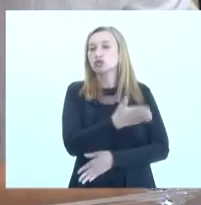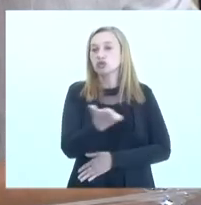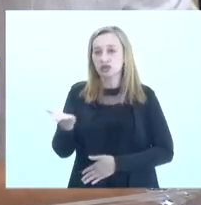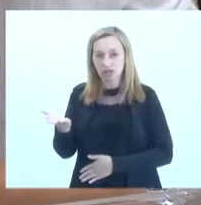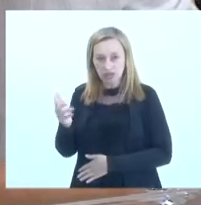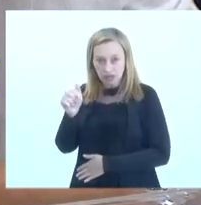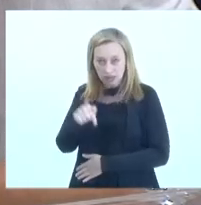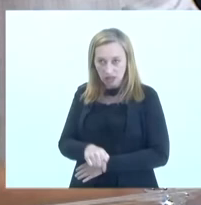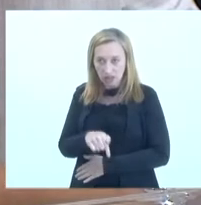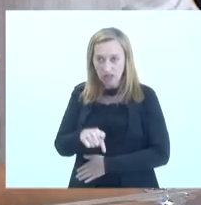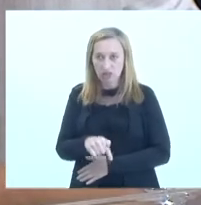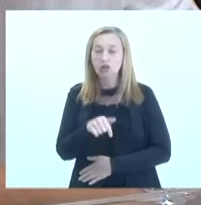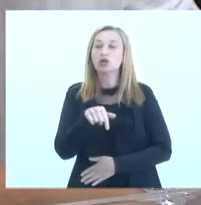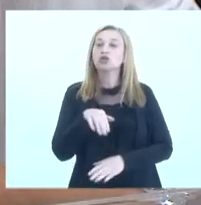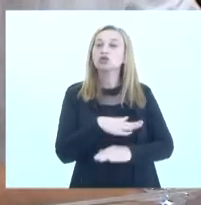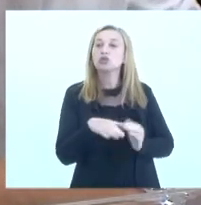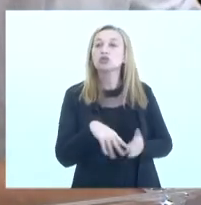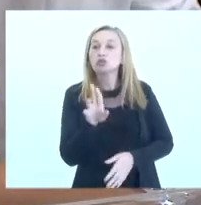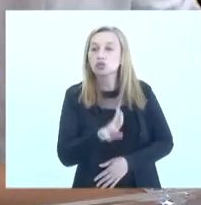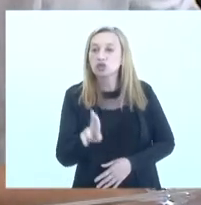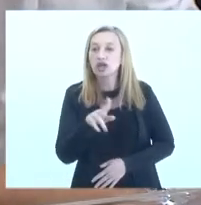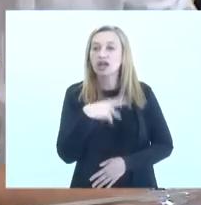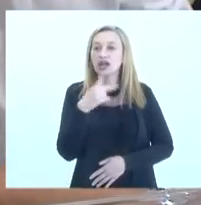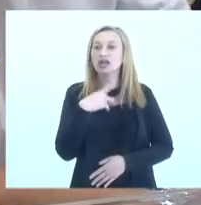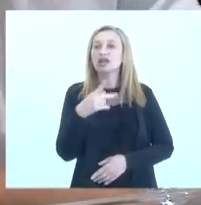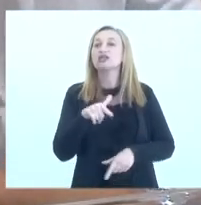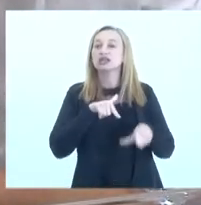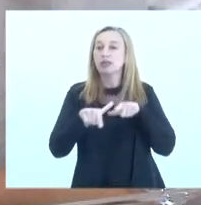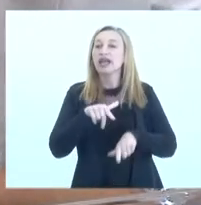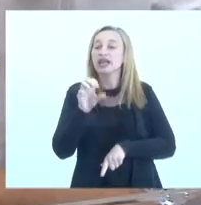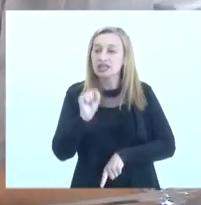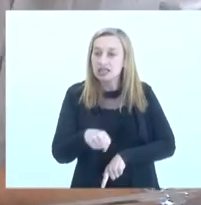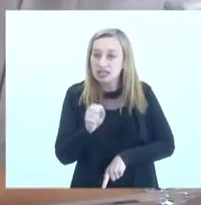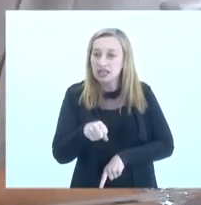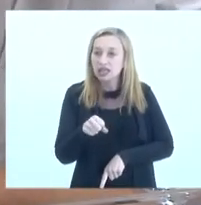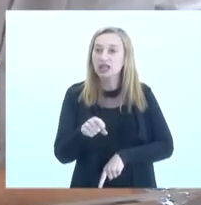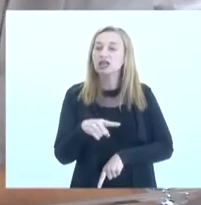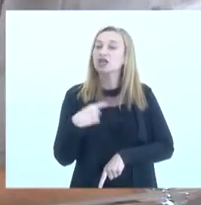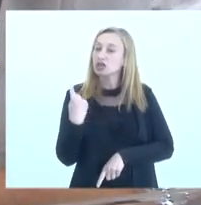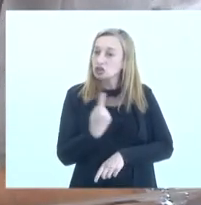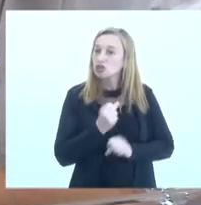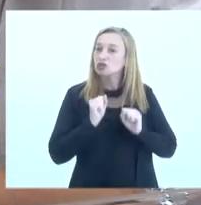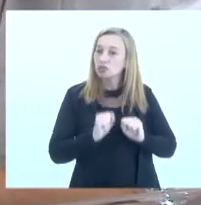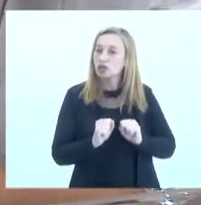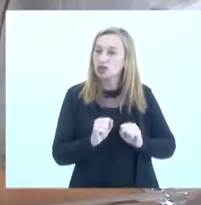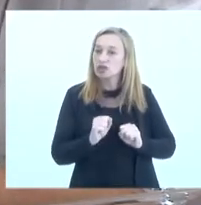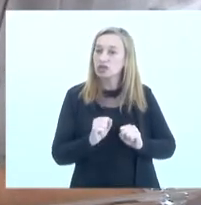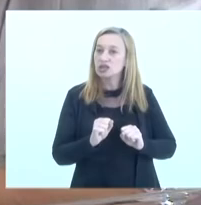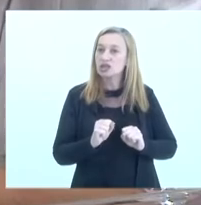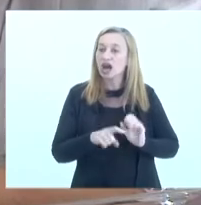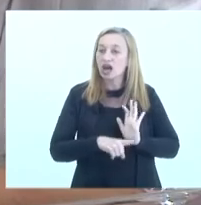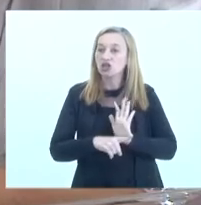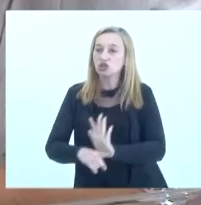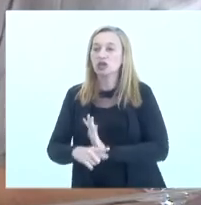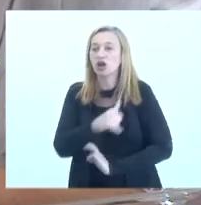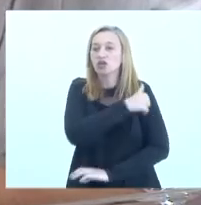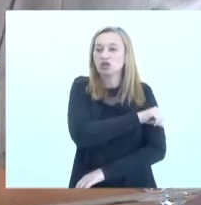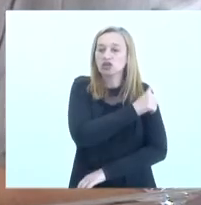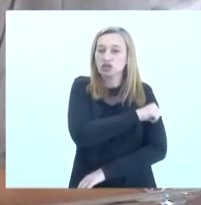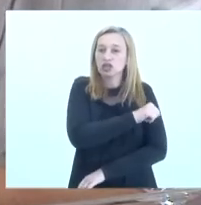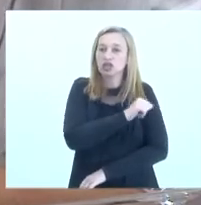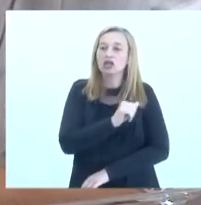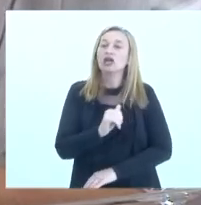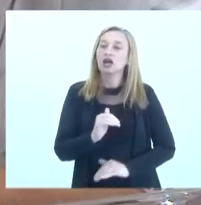aqui, todos que usaram a palavra. Vou trabalhar, sim, para que a gente possa tirar o Rio de Janeiro do estado